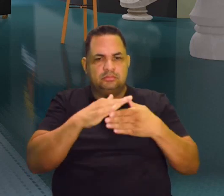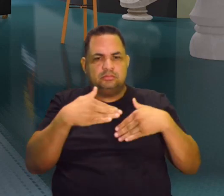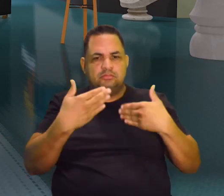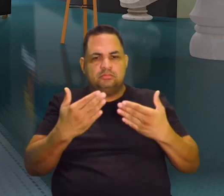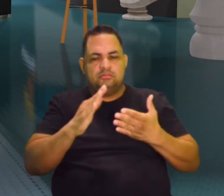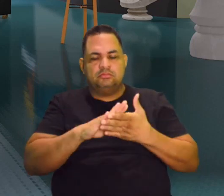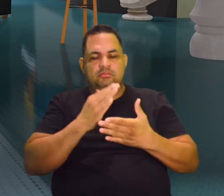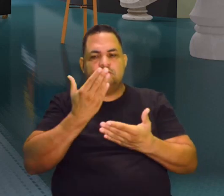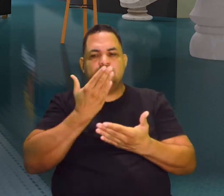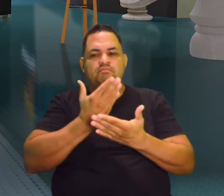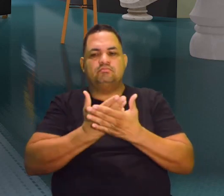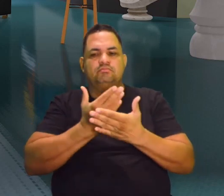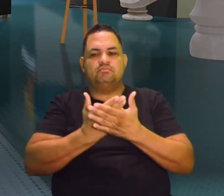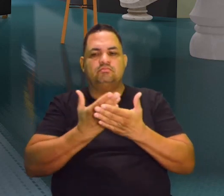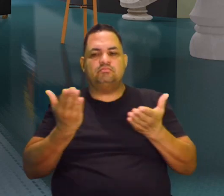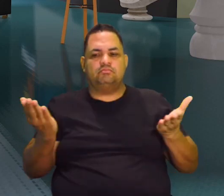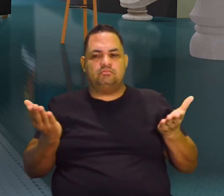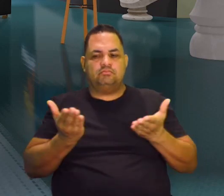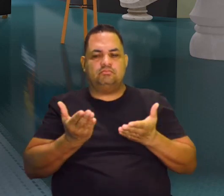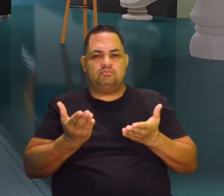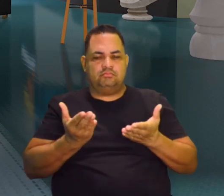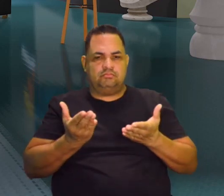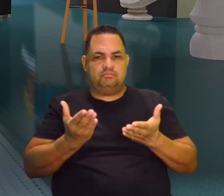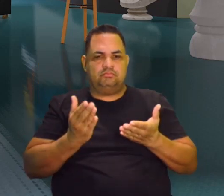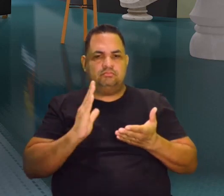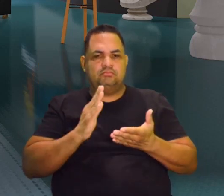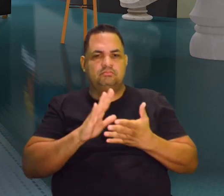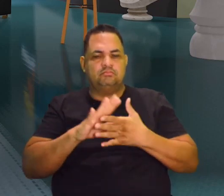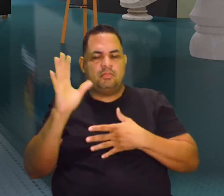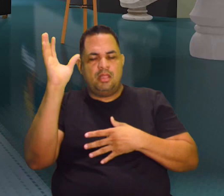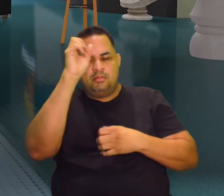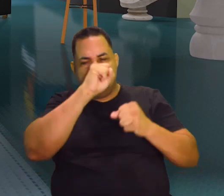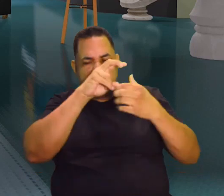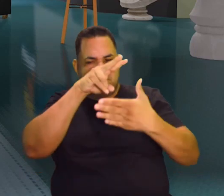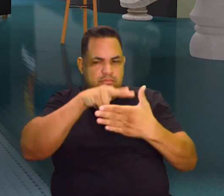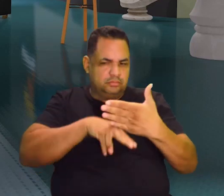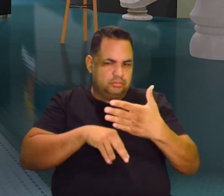aula, vamos dizer assim. Você aprendeu, você leu, você